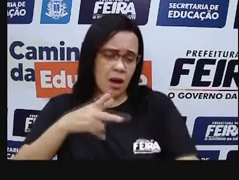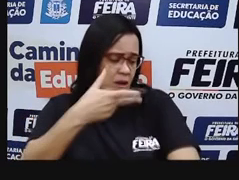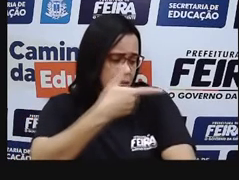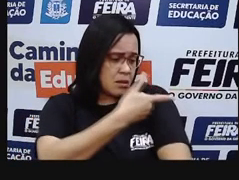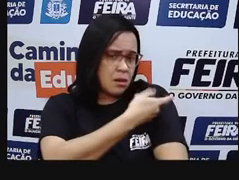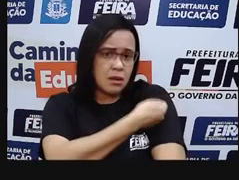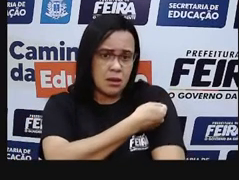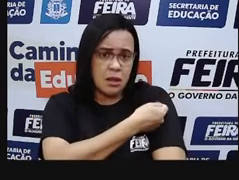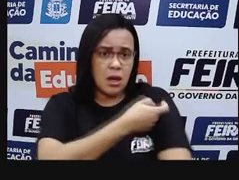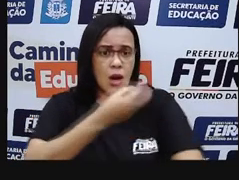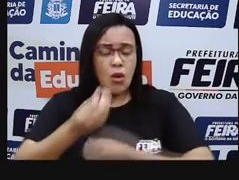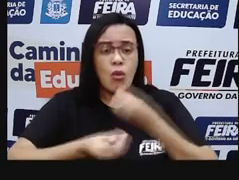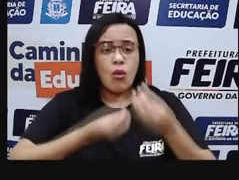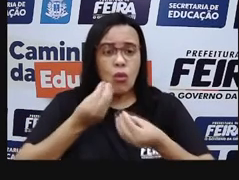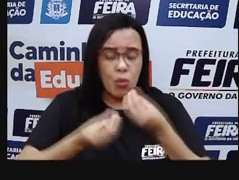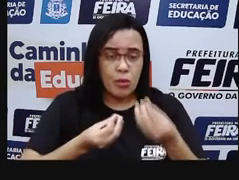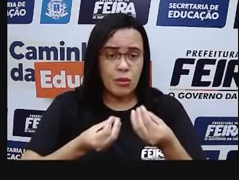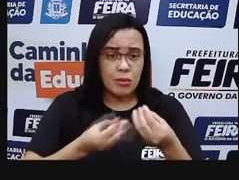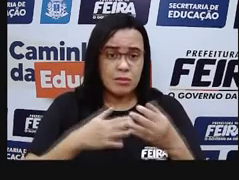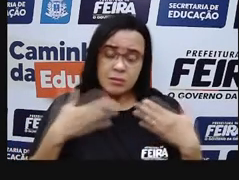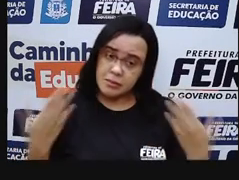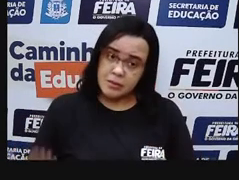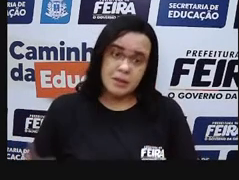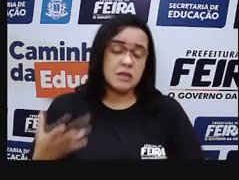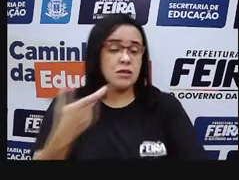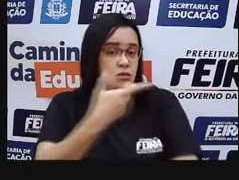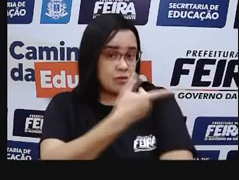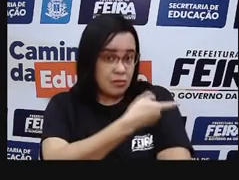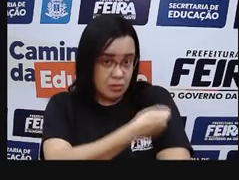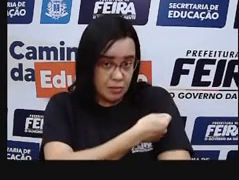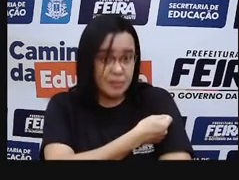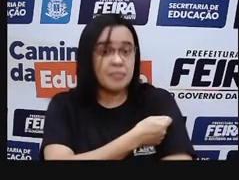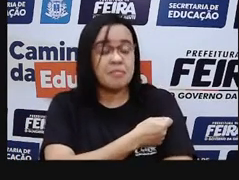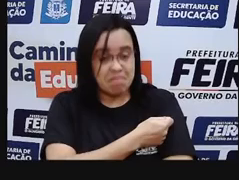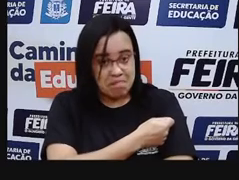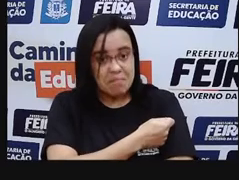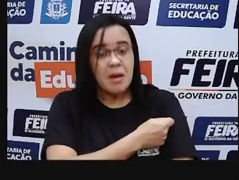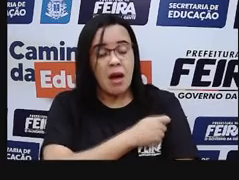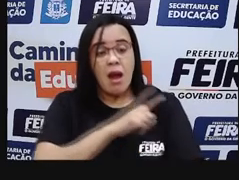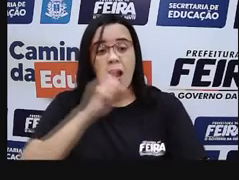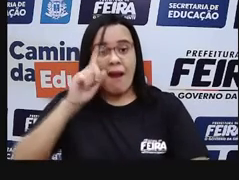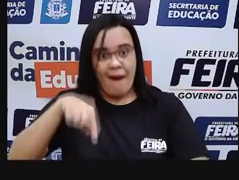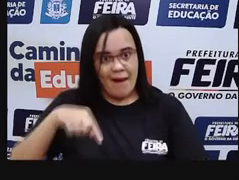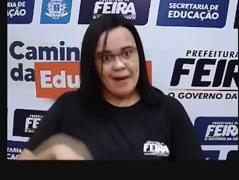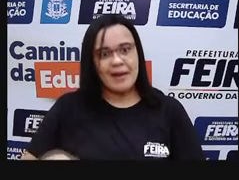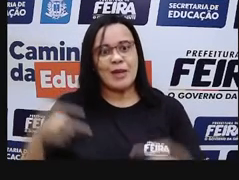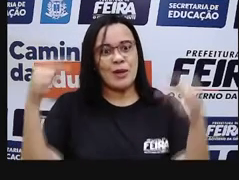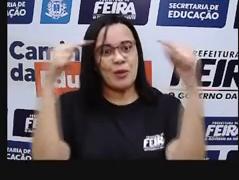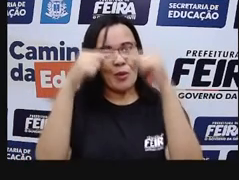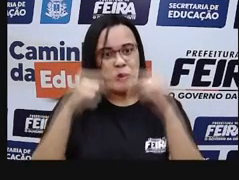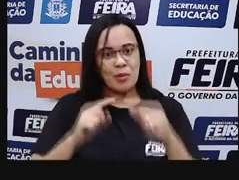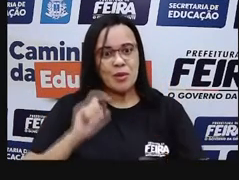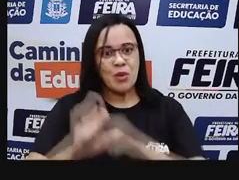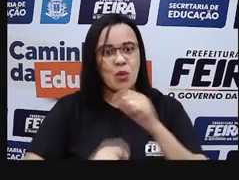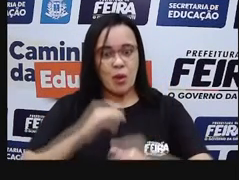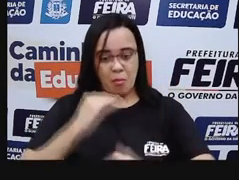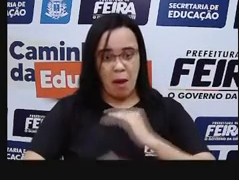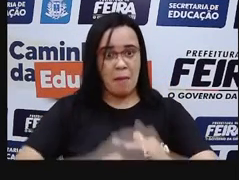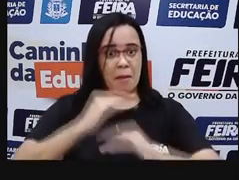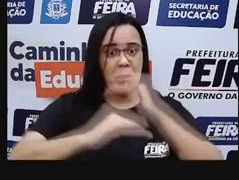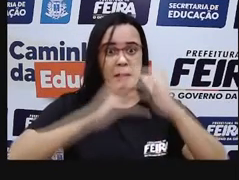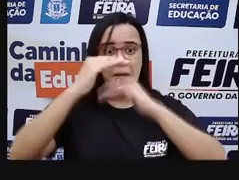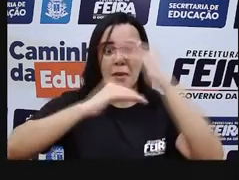então a gente considera a vacina como um dos maiores avanços tecnológicos da medicina